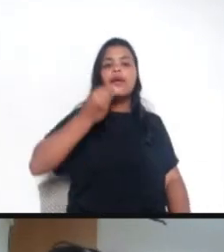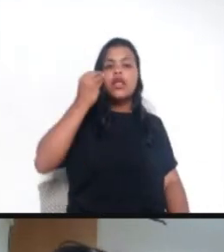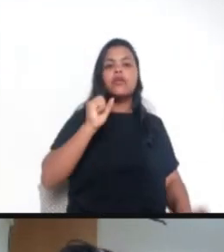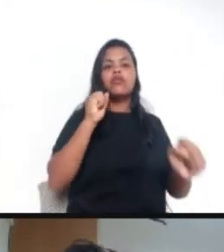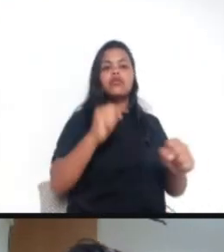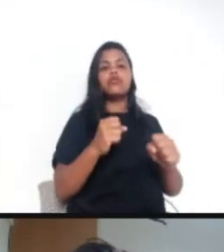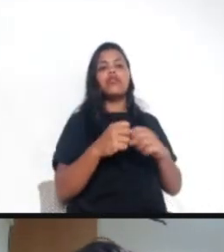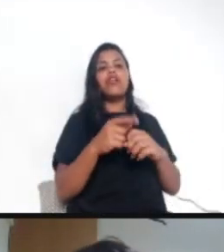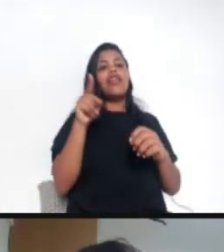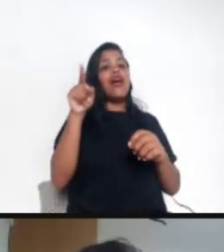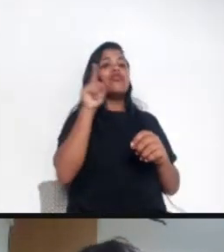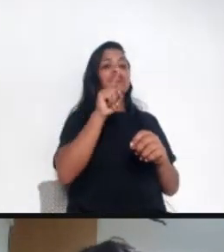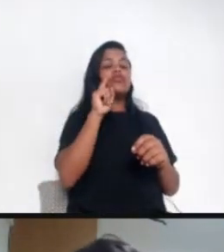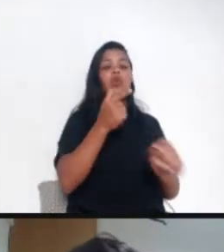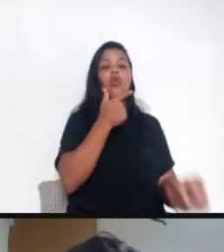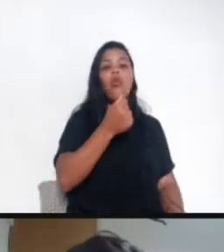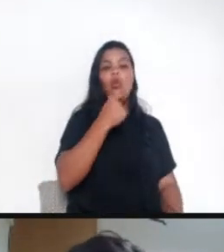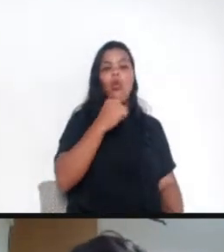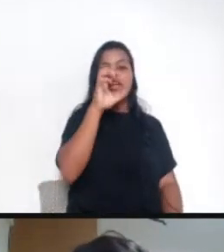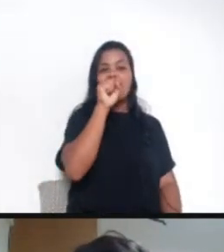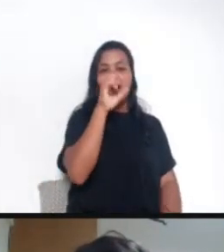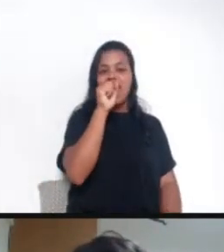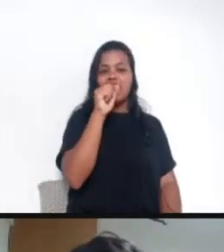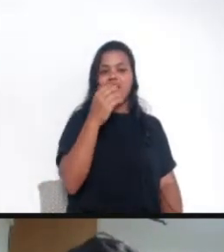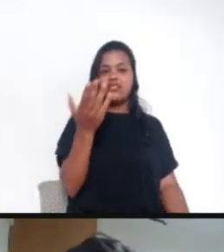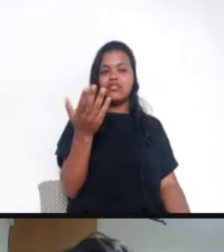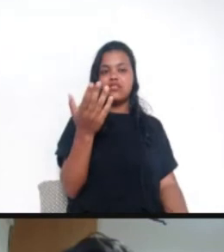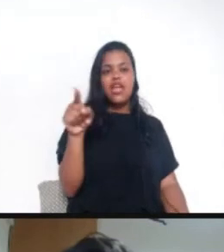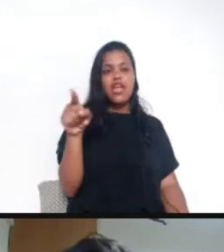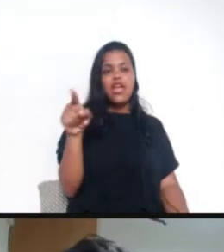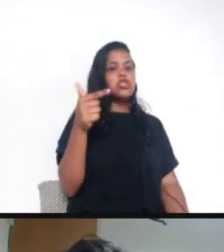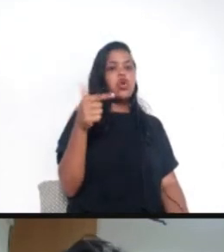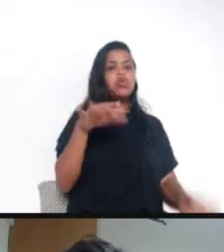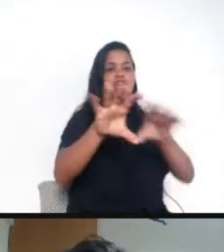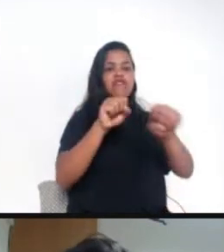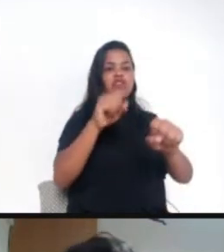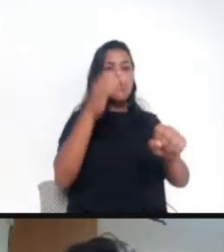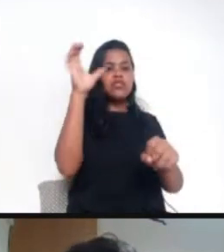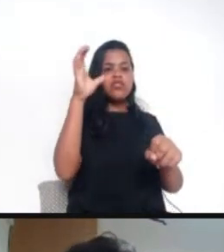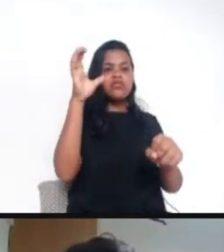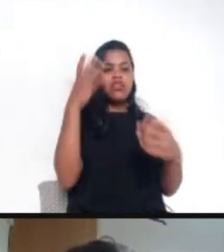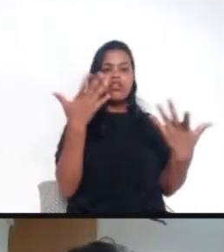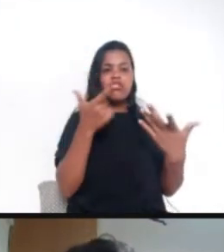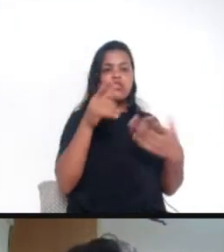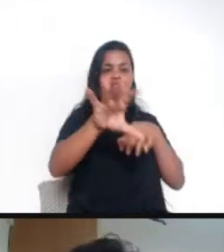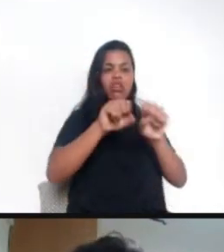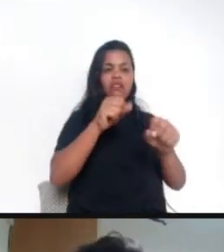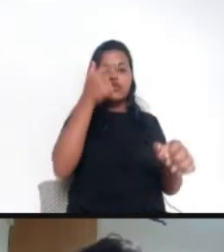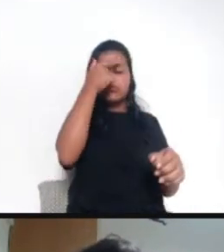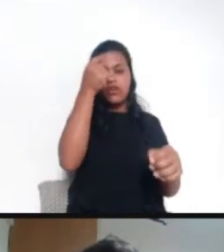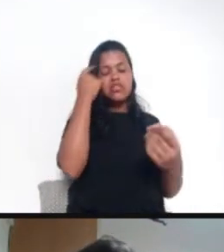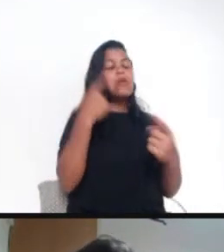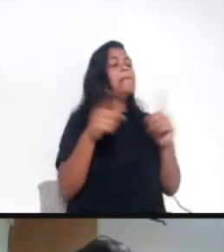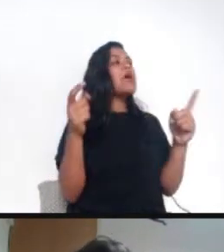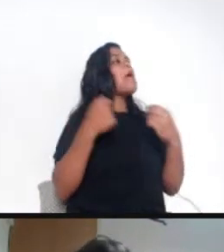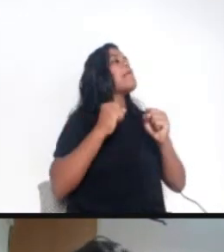o Homem-Laranja, ele não tem nenhuma formação clínica, não tem uma formação científica para estar aferindo, é muito mais política. E